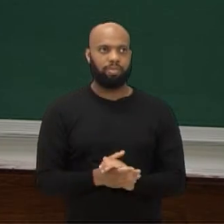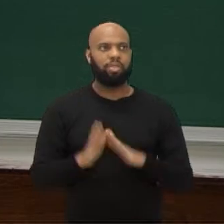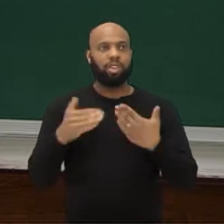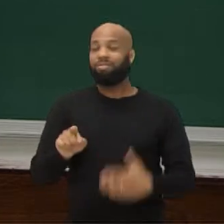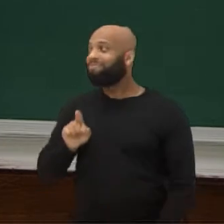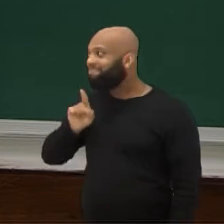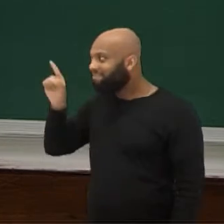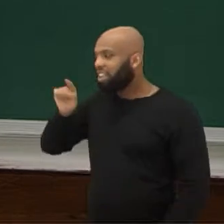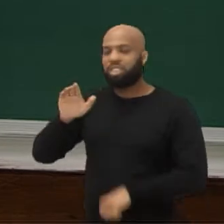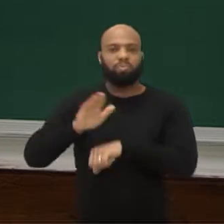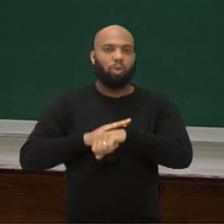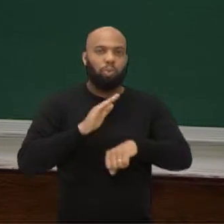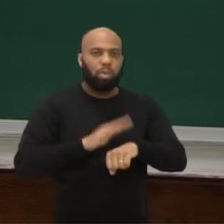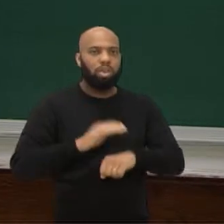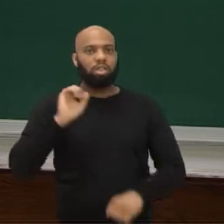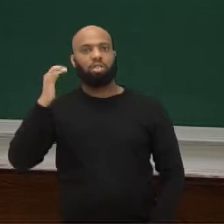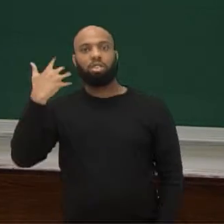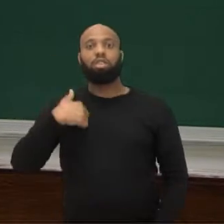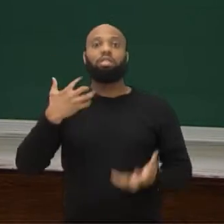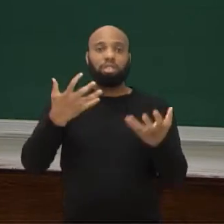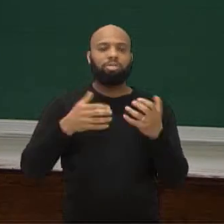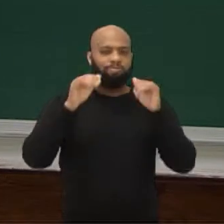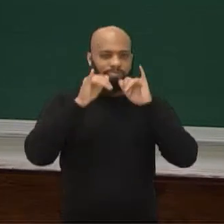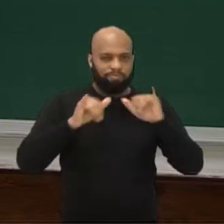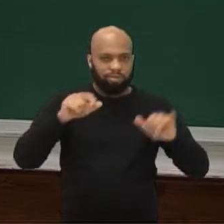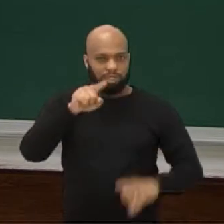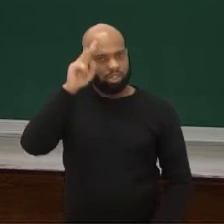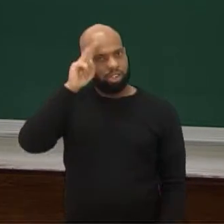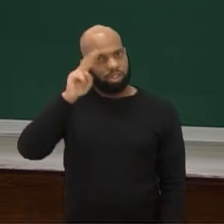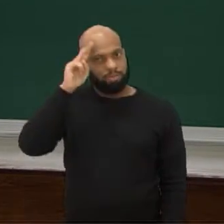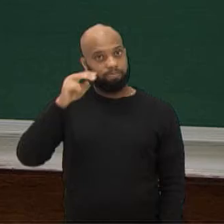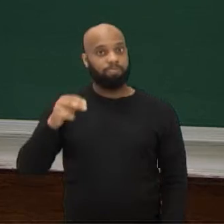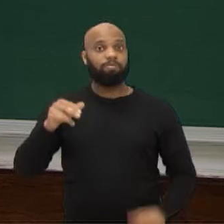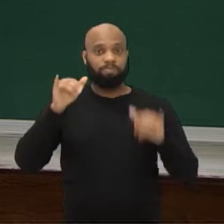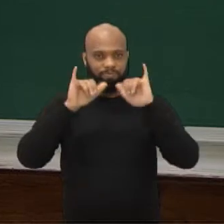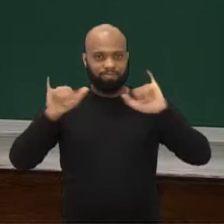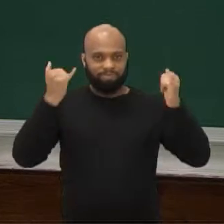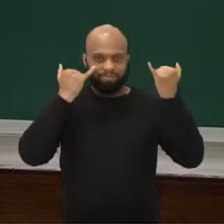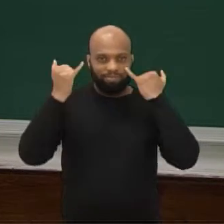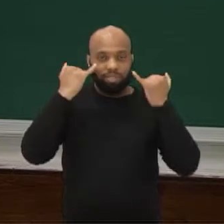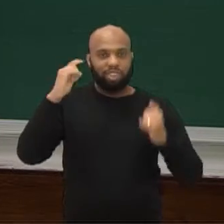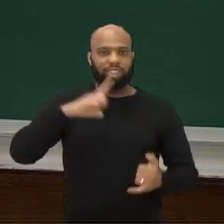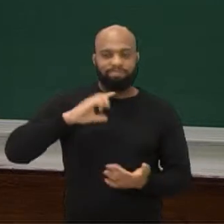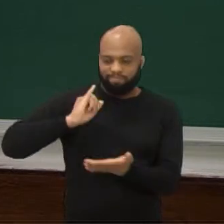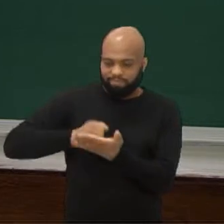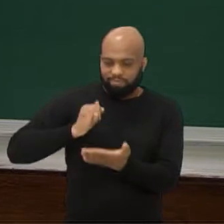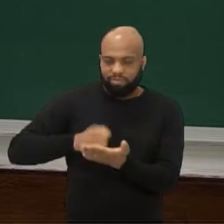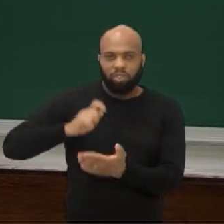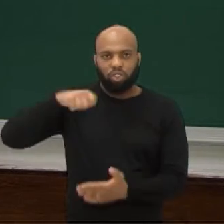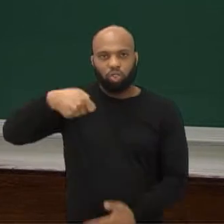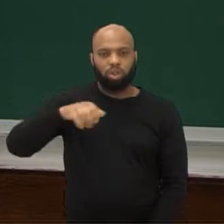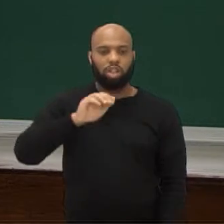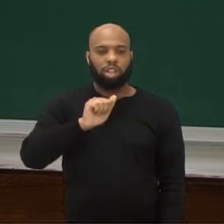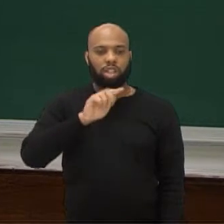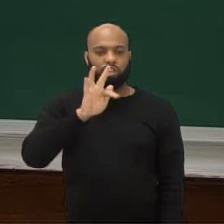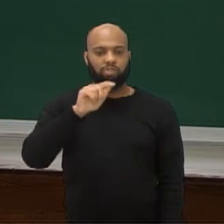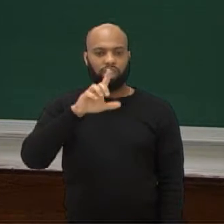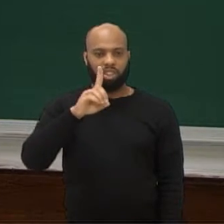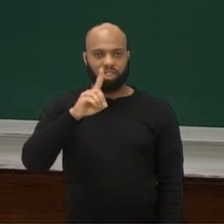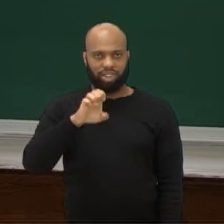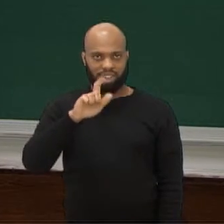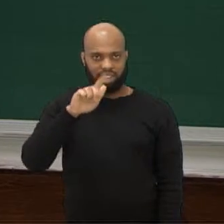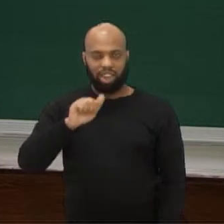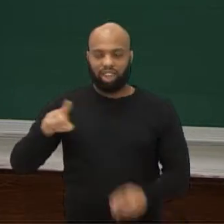É nesse momento que eu quero relembrar da nossa notícia sobre o imposto, sobre a alfândega. Por que eu